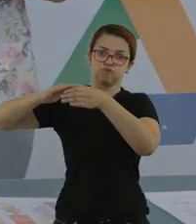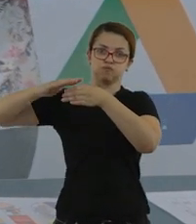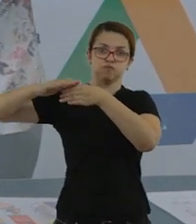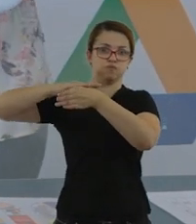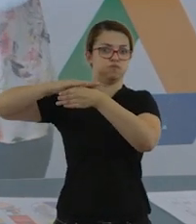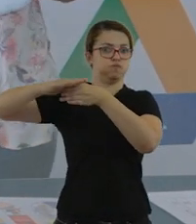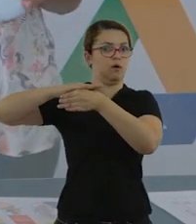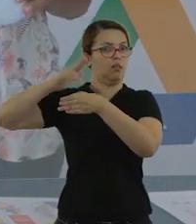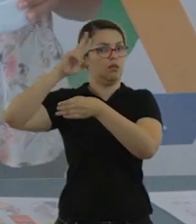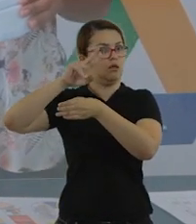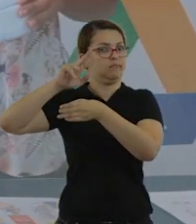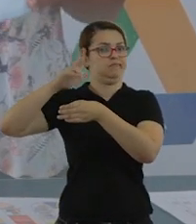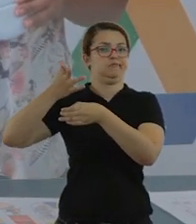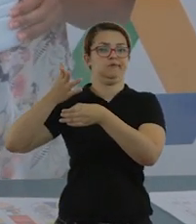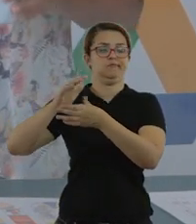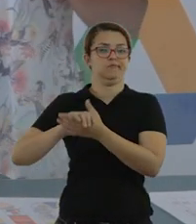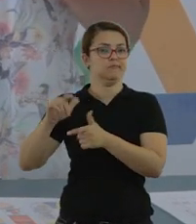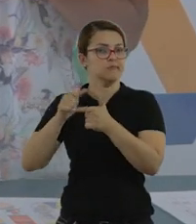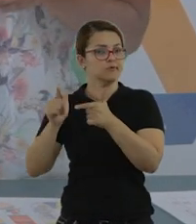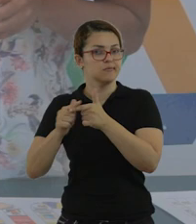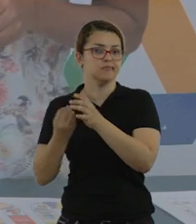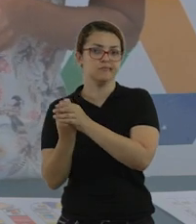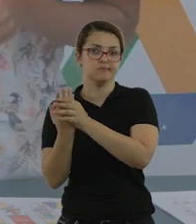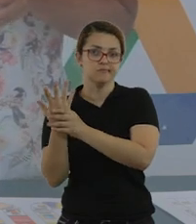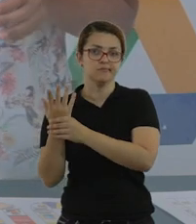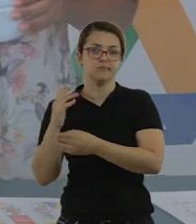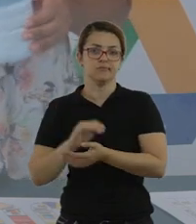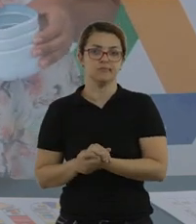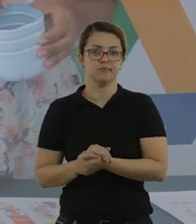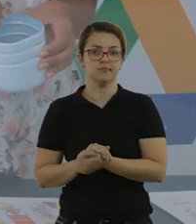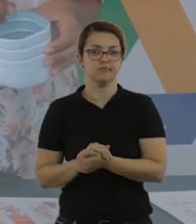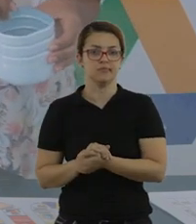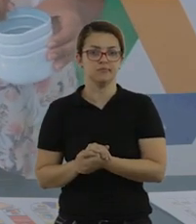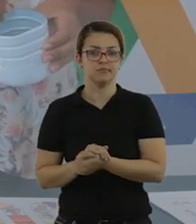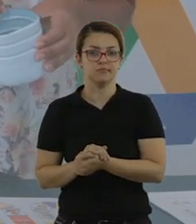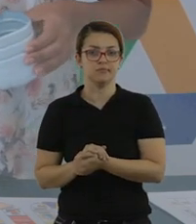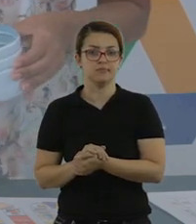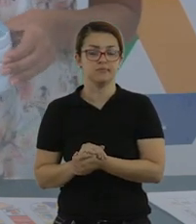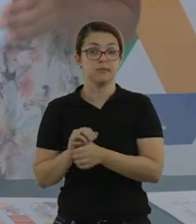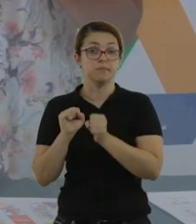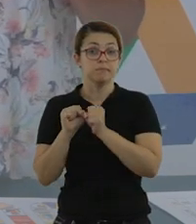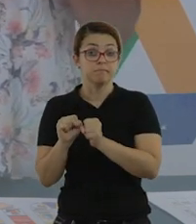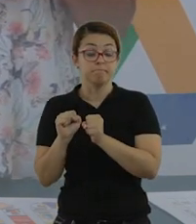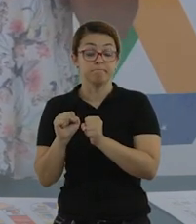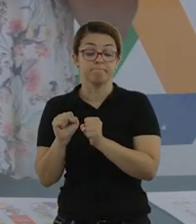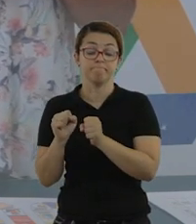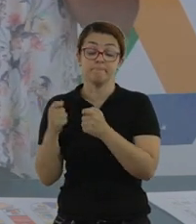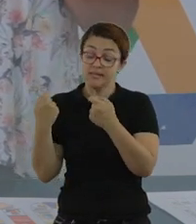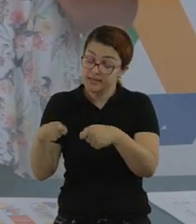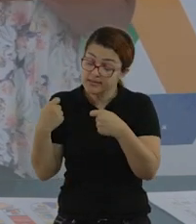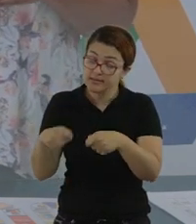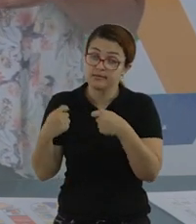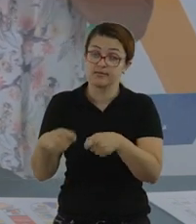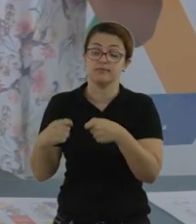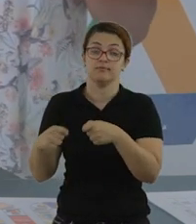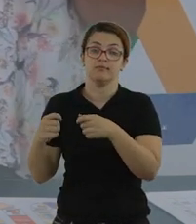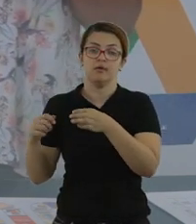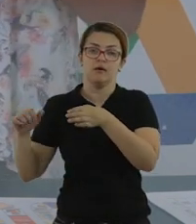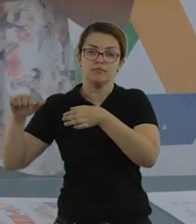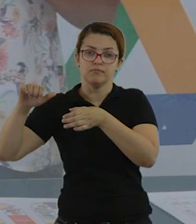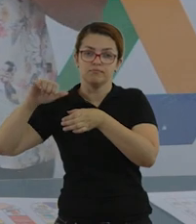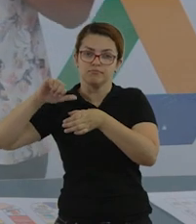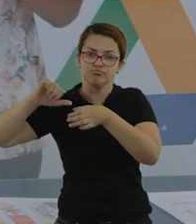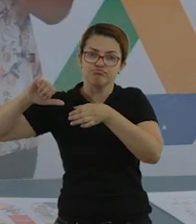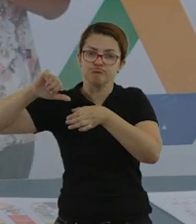água, a sua plantinha não vai crescer, tá? Outro detalhe também que é muito importante para o crescimento das plantas. Ela precisa ficar no sol. Então,